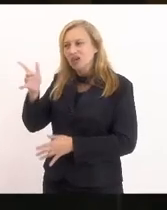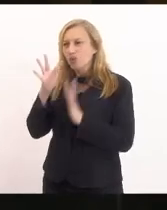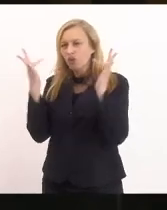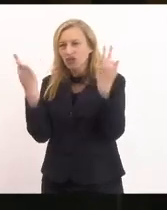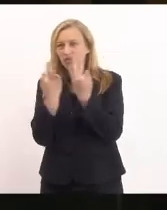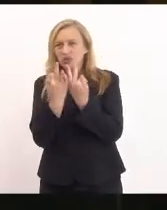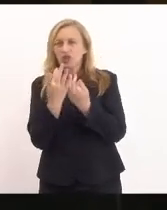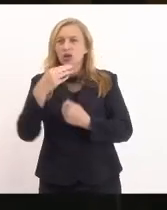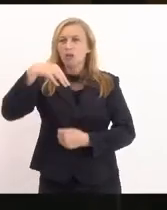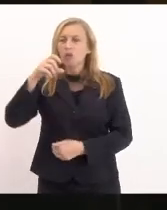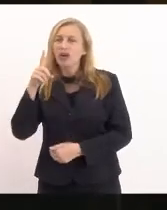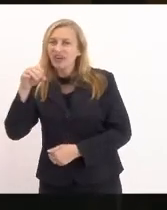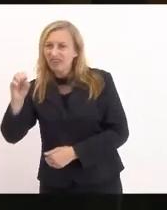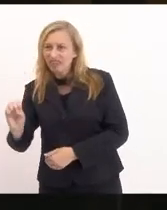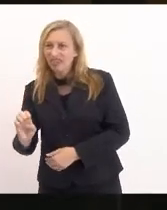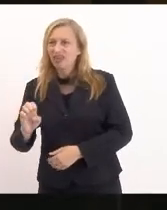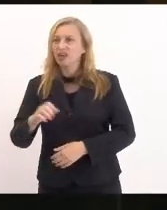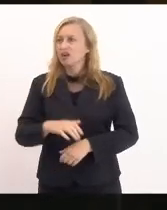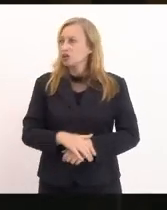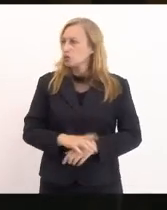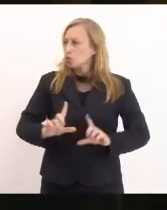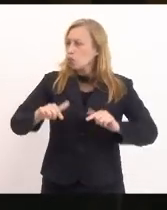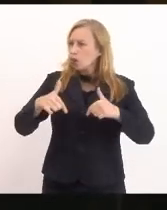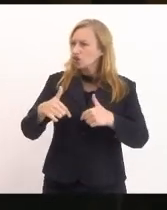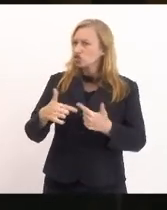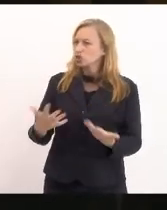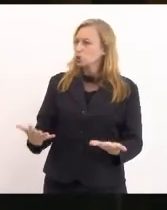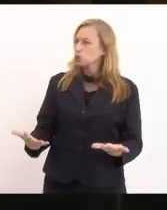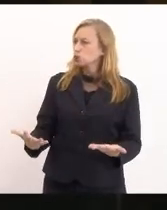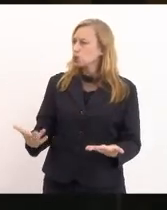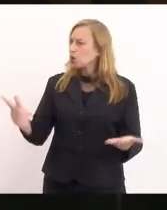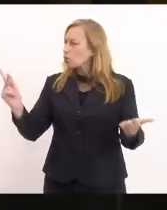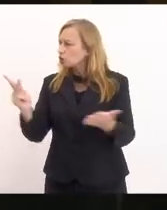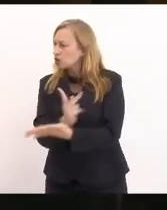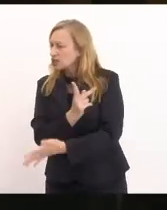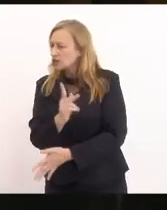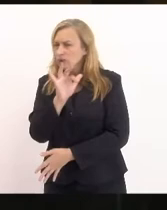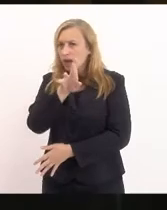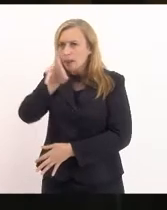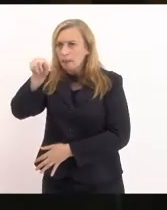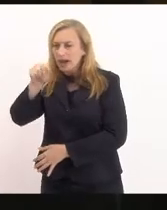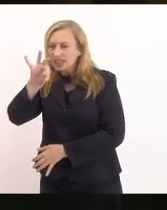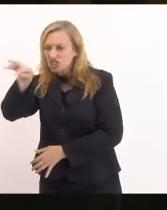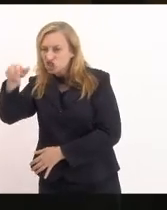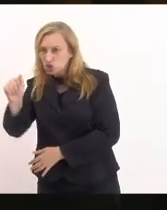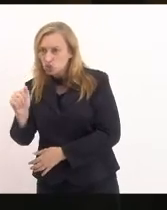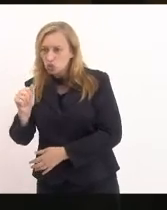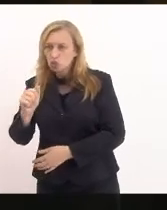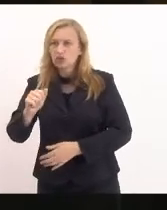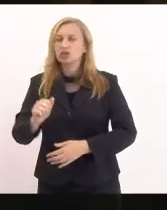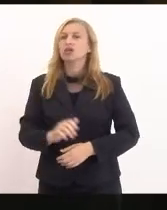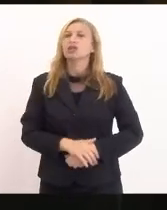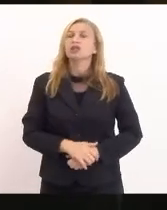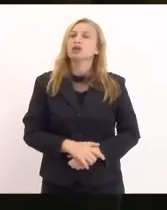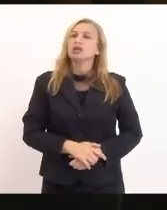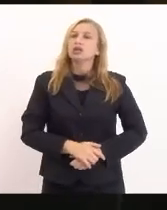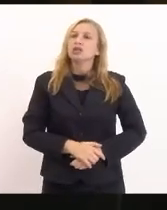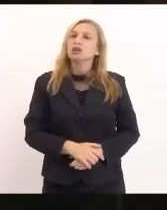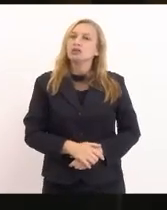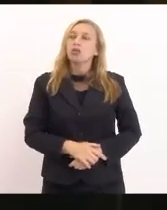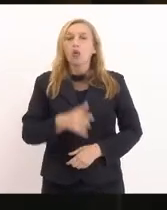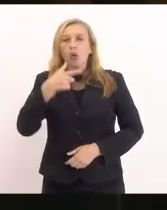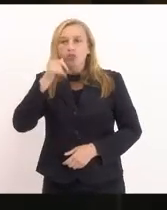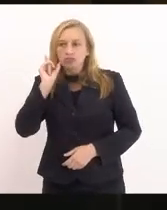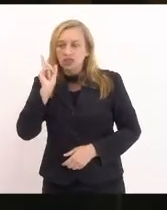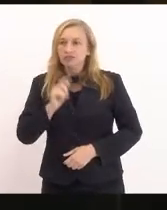do Moise, num ato que aconteceu na Barra da Tijuca, em frente ao trailer Tropicália.